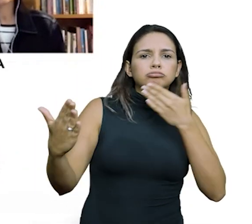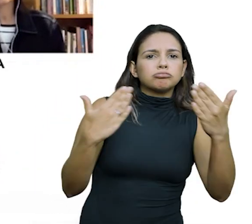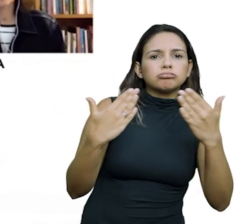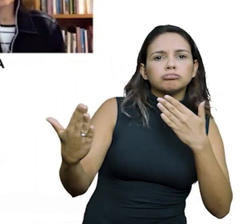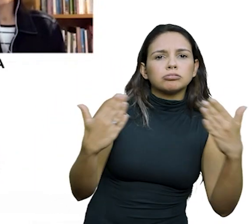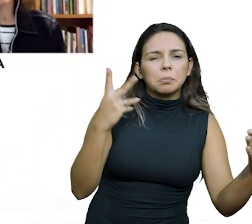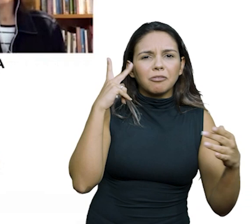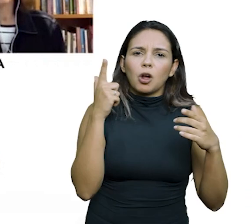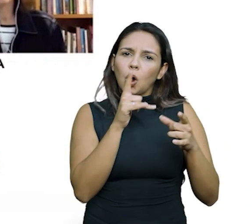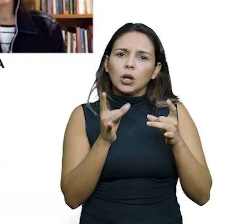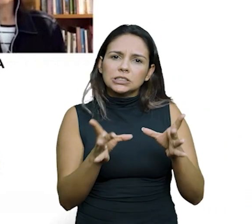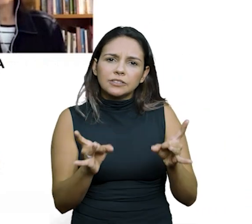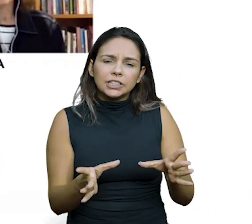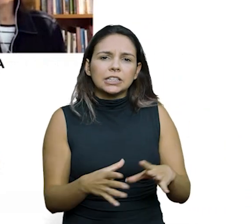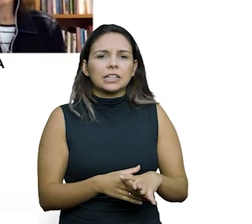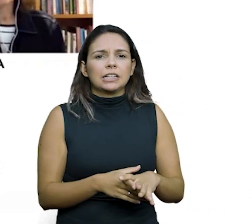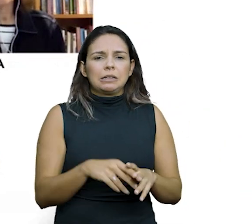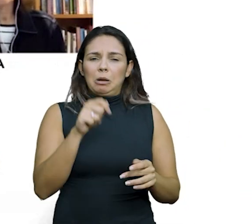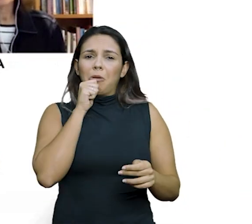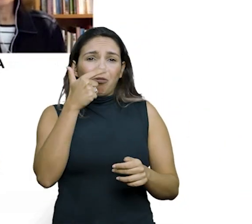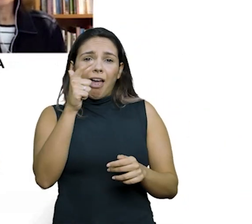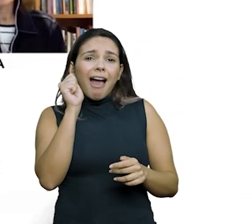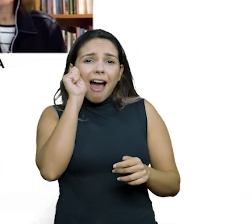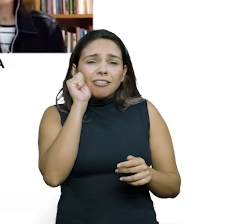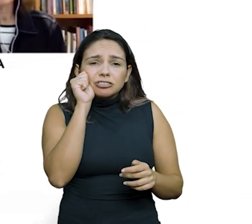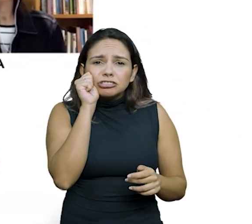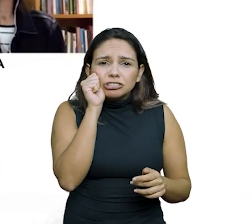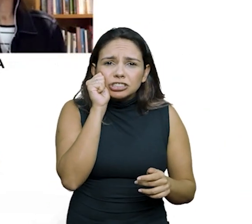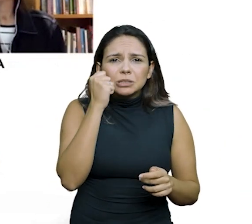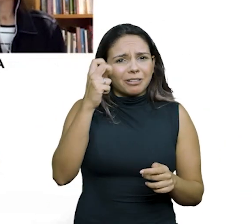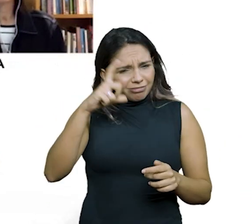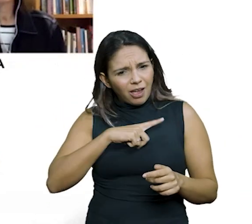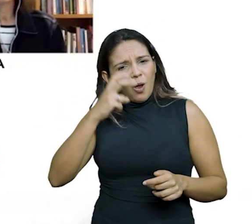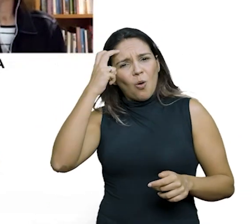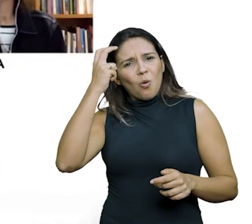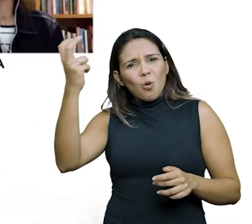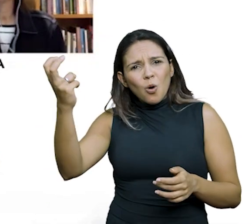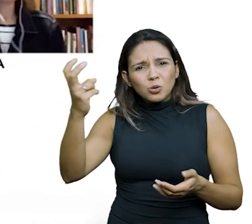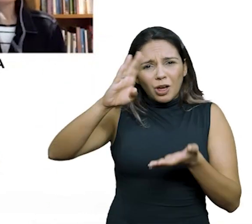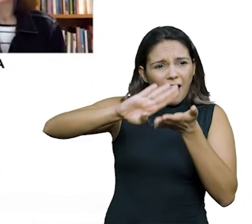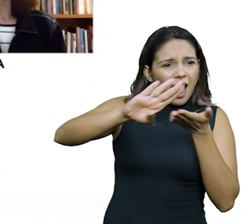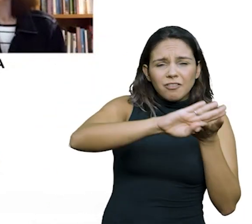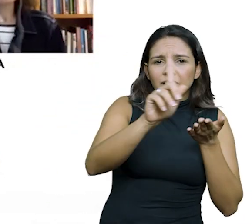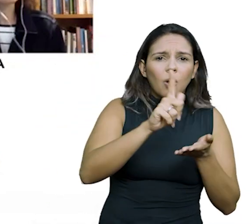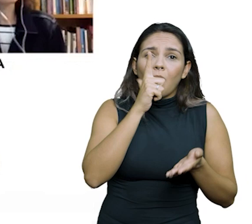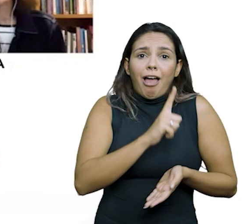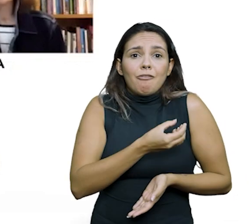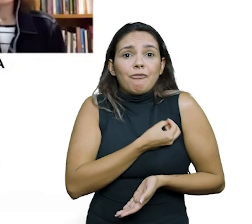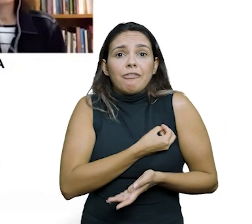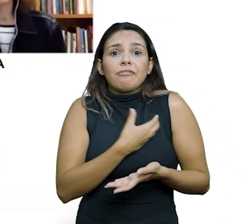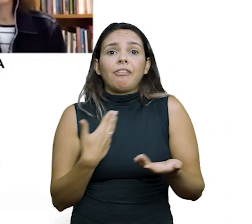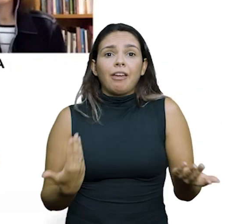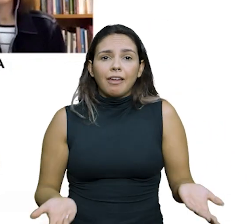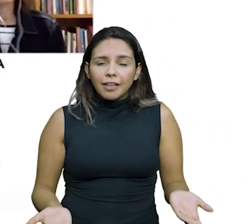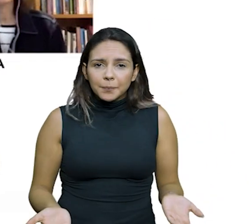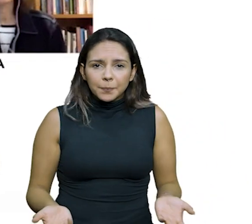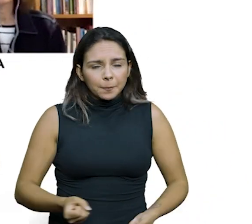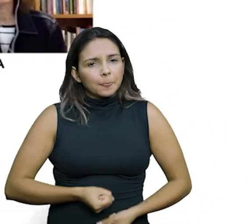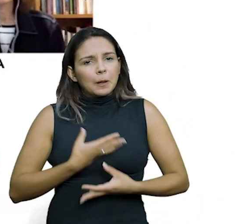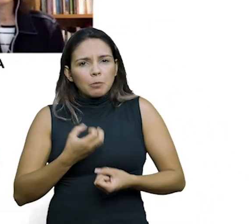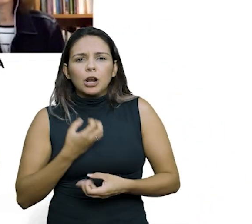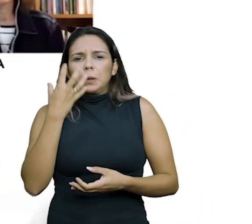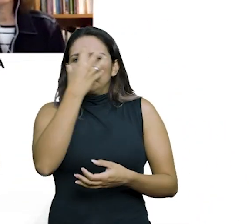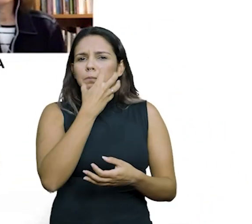igual há pouco tempo se falava, não se vive. Desmontando cultura, afastando os artistas, diminuindo o trabalho dos escritores, dos poetas,